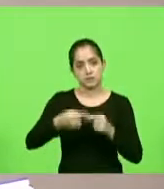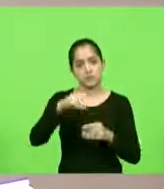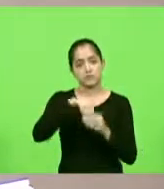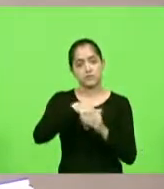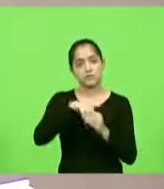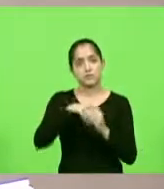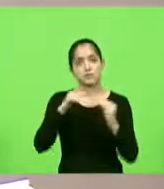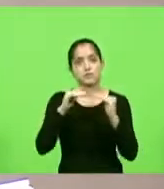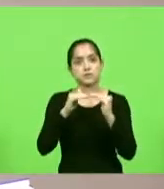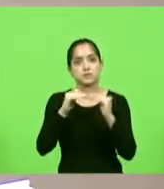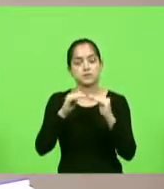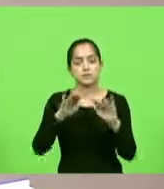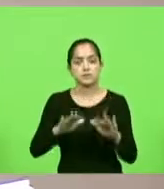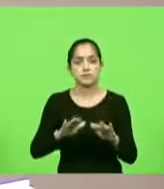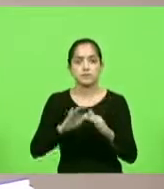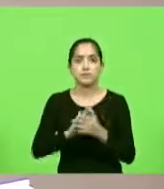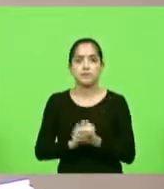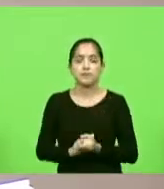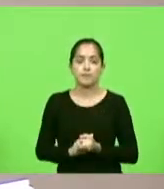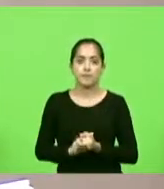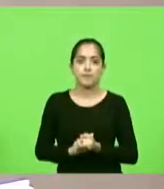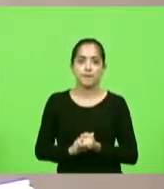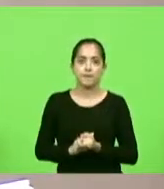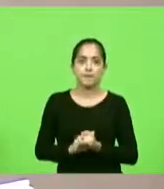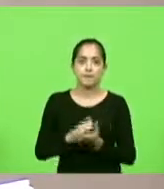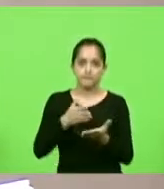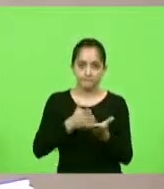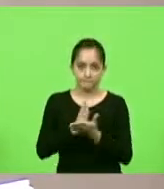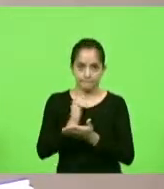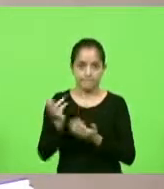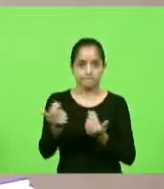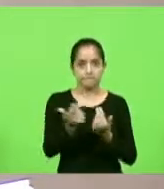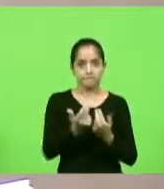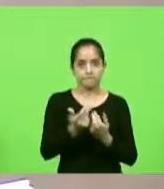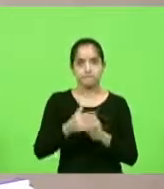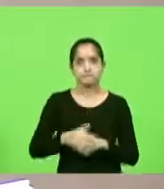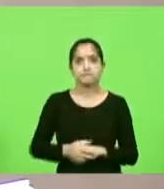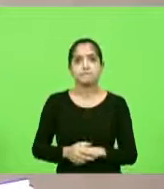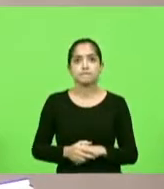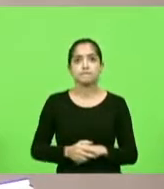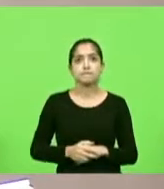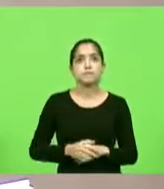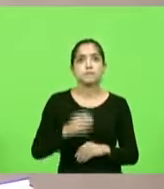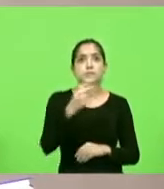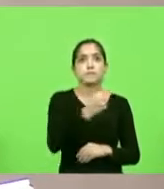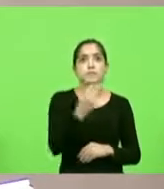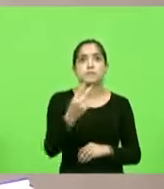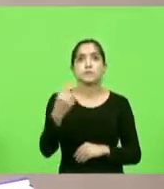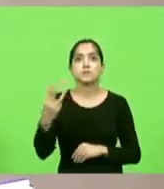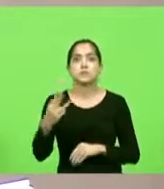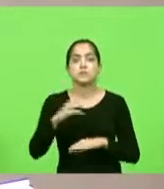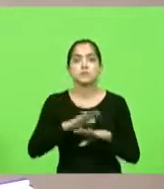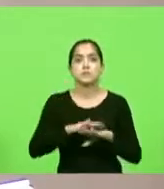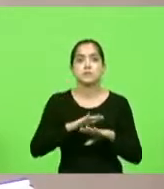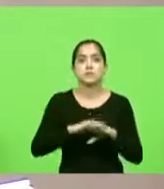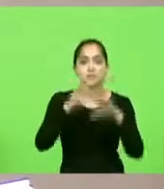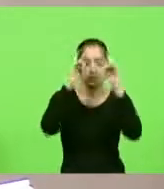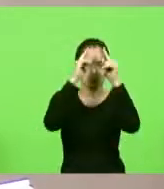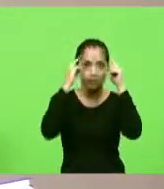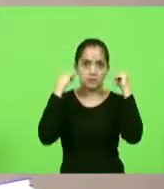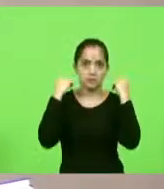em votação. Deputados que aprovam, permaneçam como se encontra. Aprovado por unanimidade. Moção 223, autor deputado Neudi